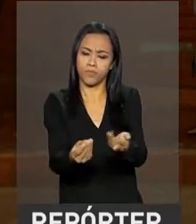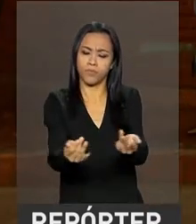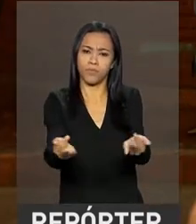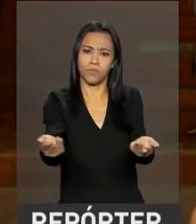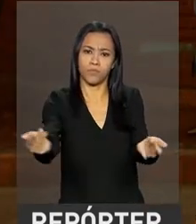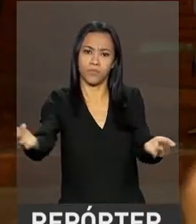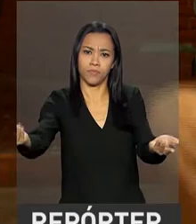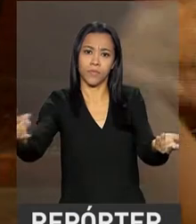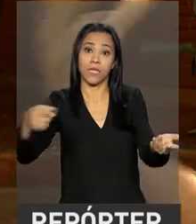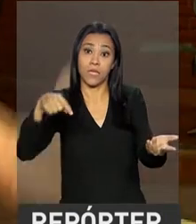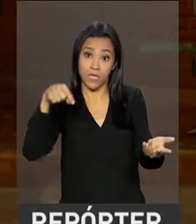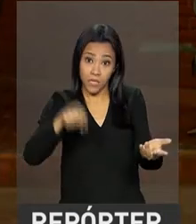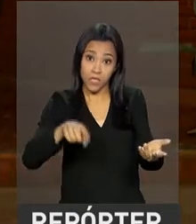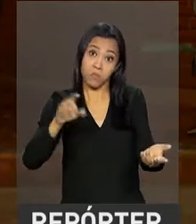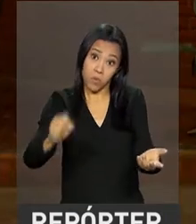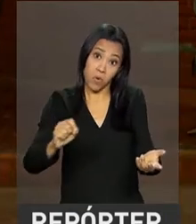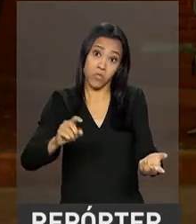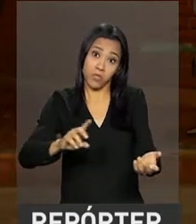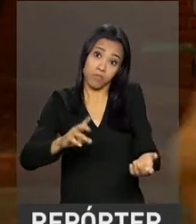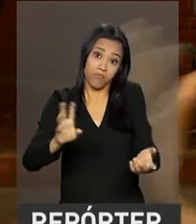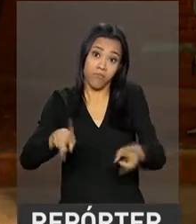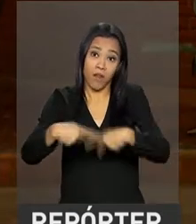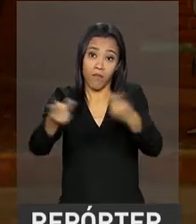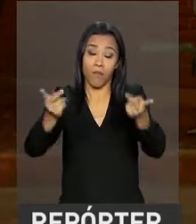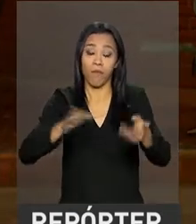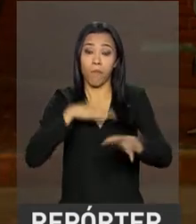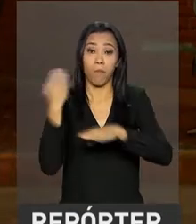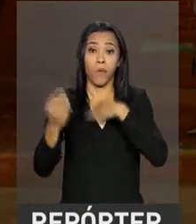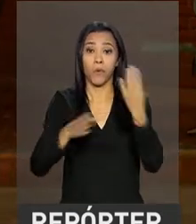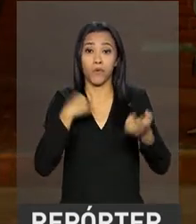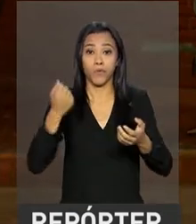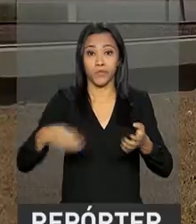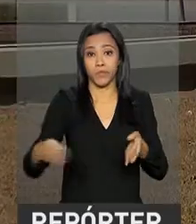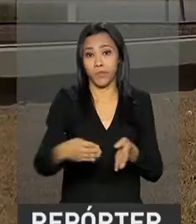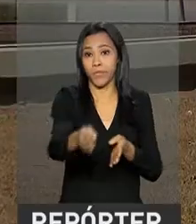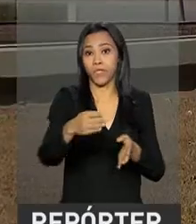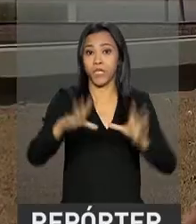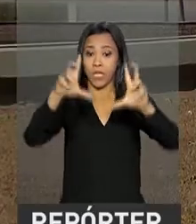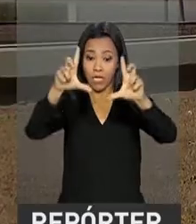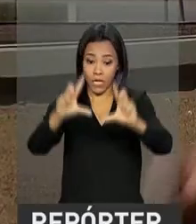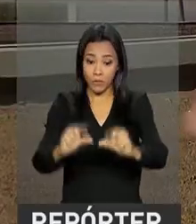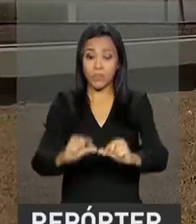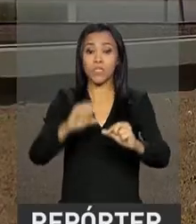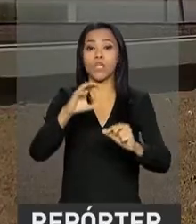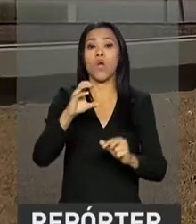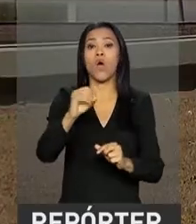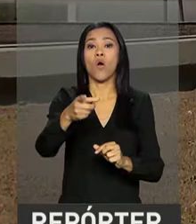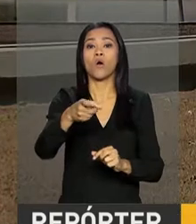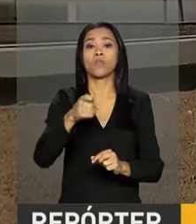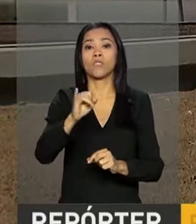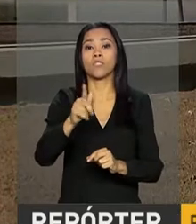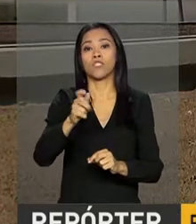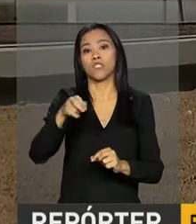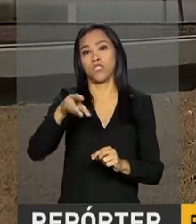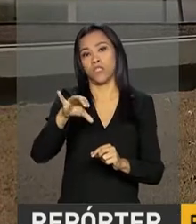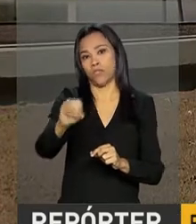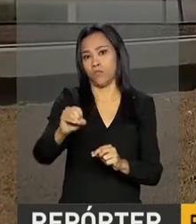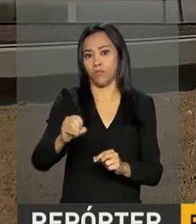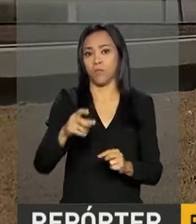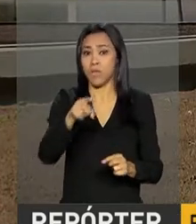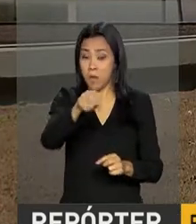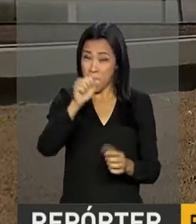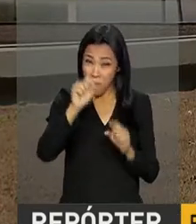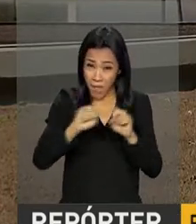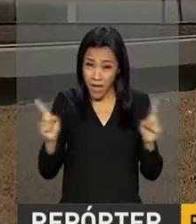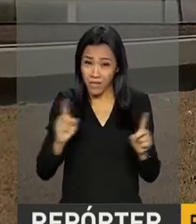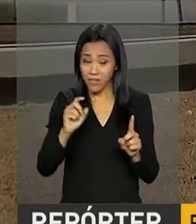eutrofização, que pode levar à mortandade de peixe, redução de oxigênio da água. Mas a realidade de Brasília é bem diferente do